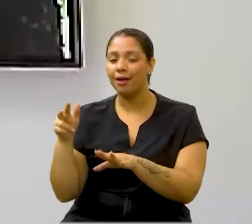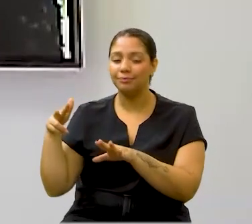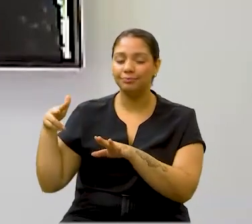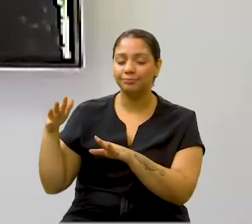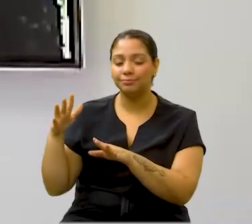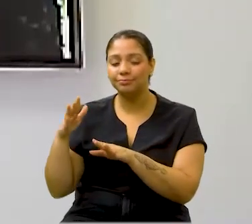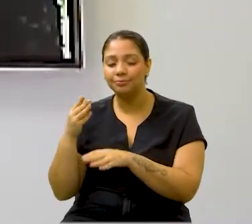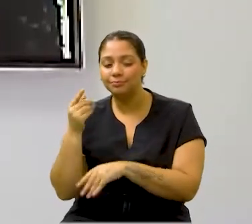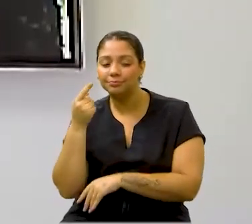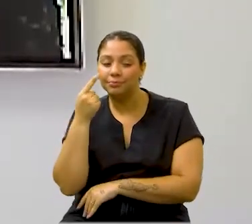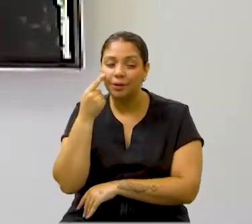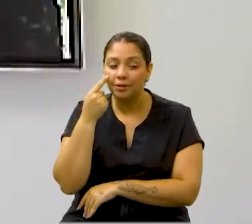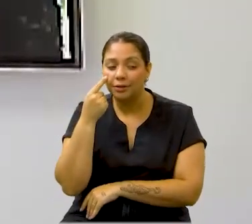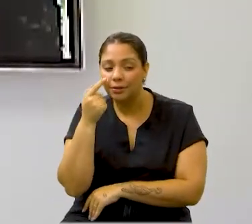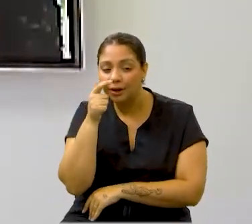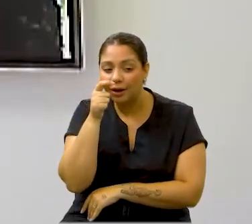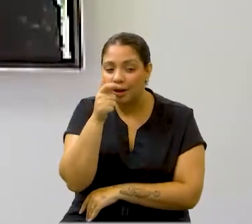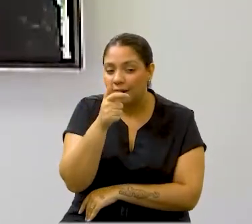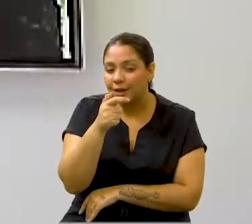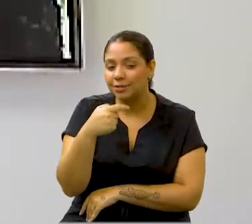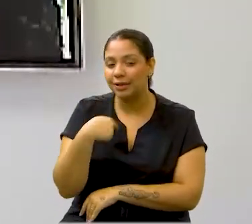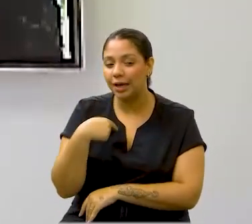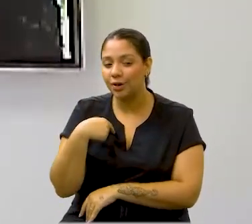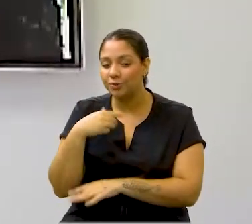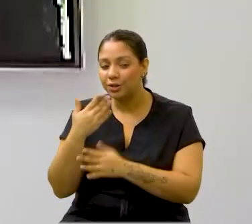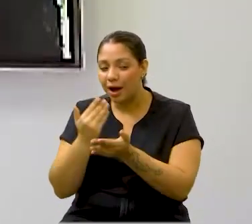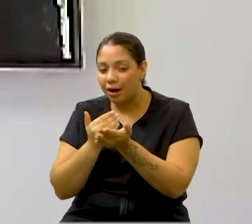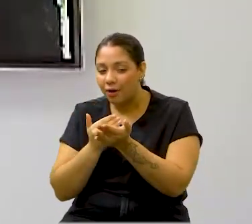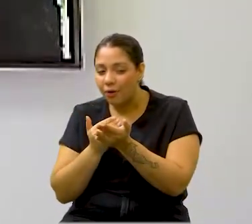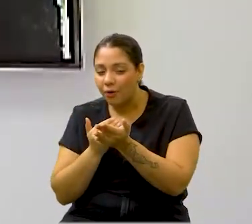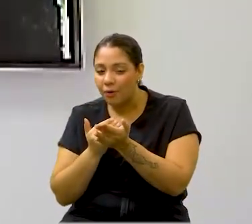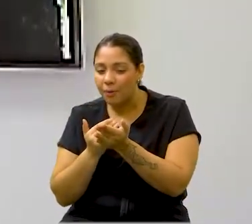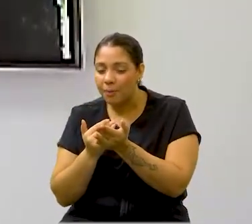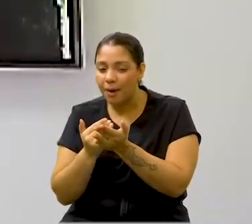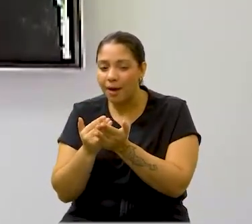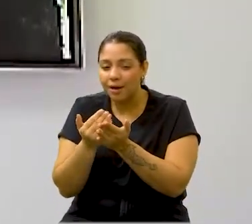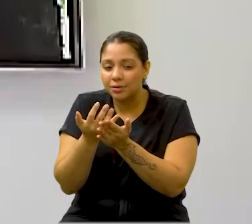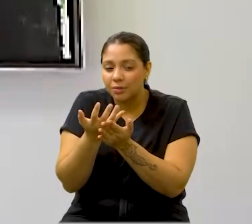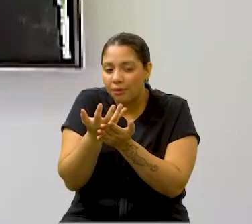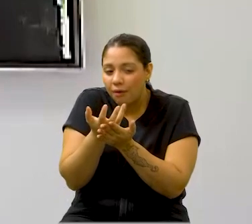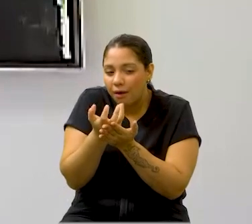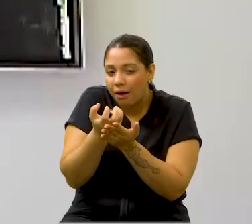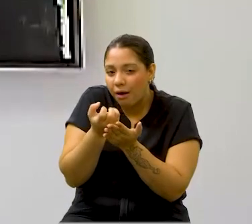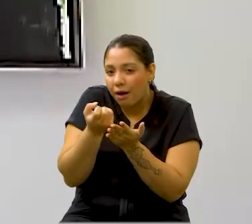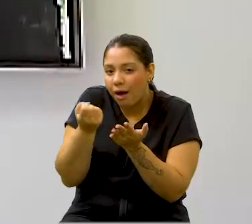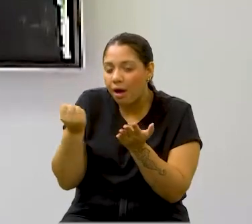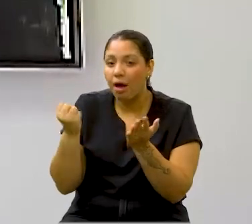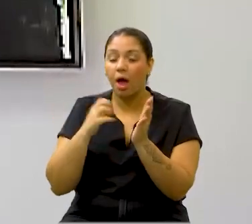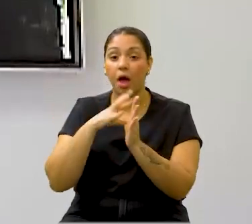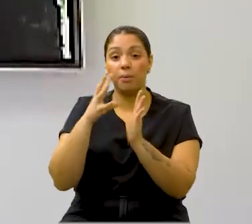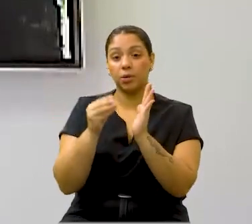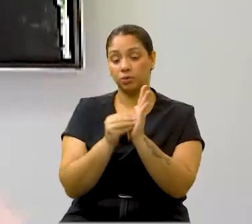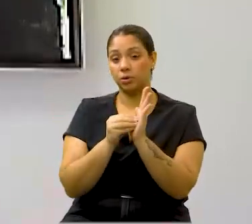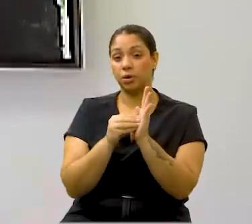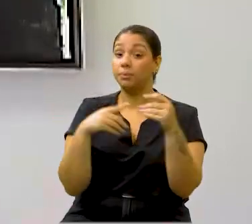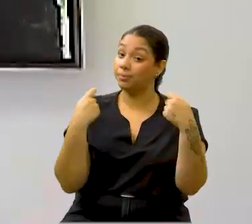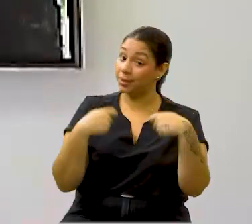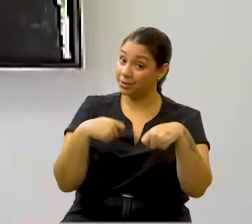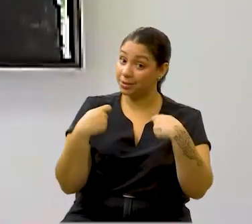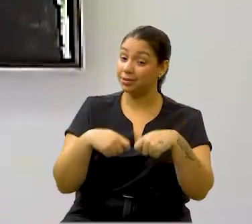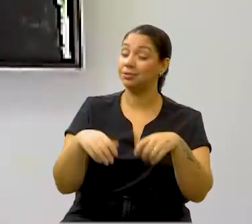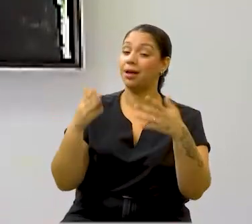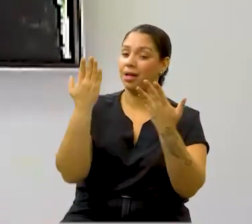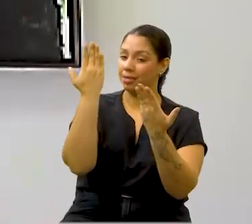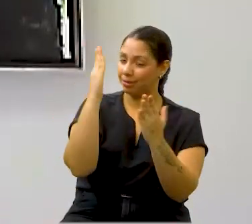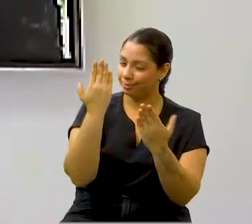estar ali para, de repente, eu estou ali fincando um pé na floresta amazônica, então tudo isso precisa ser